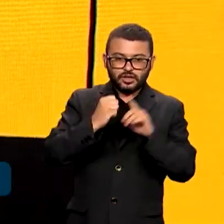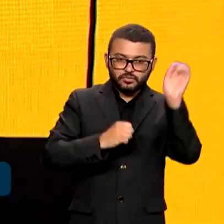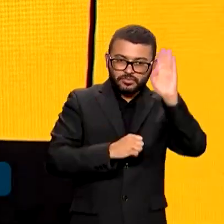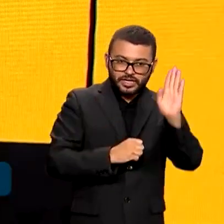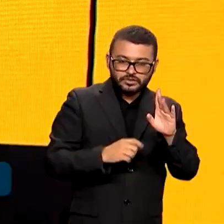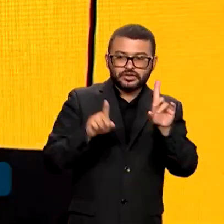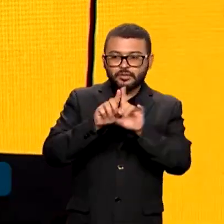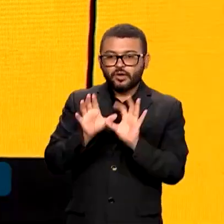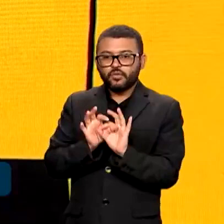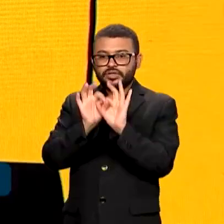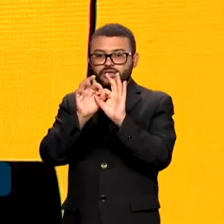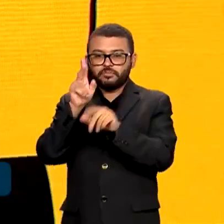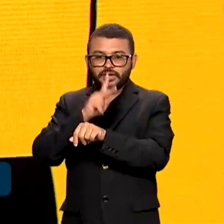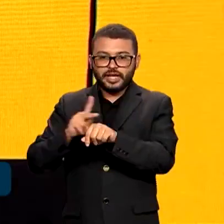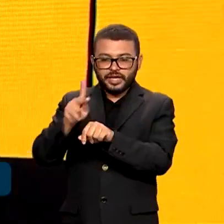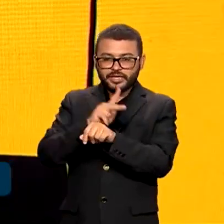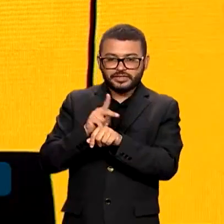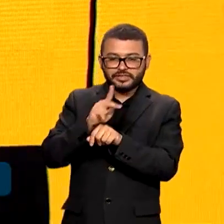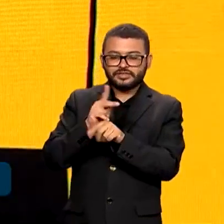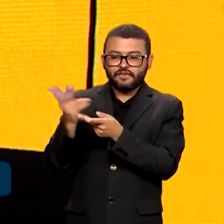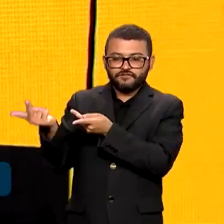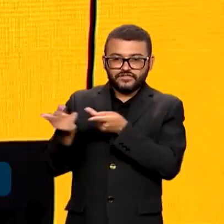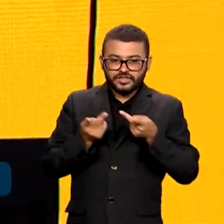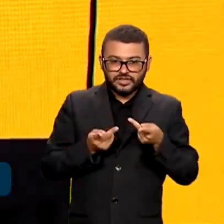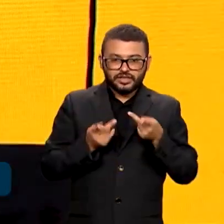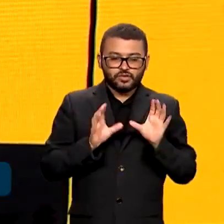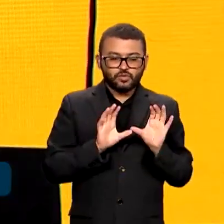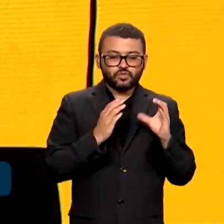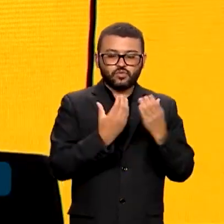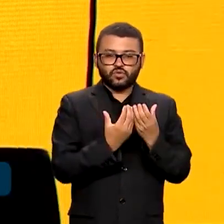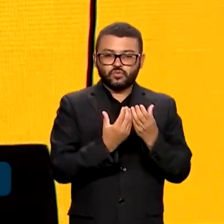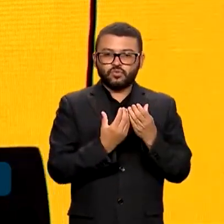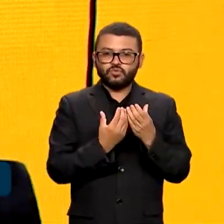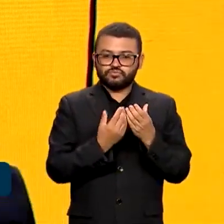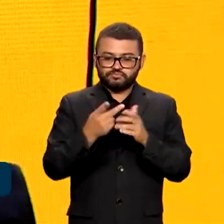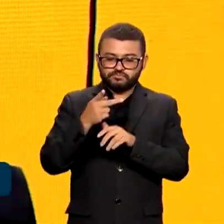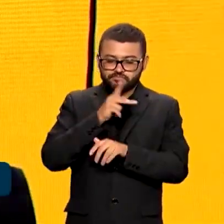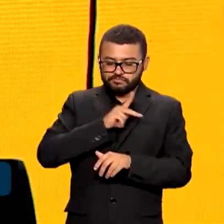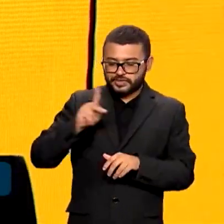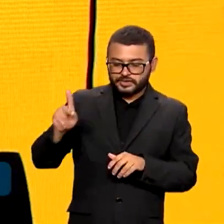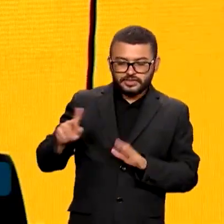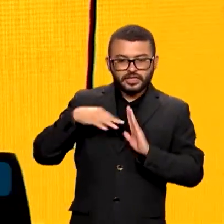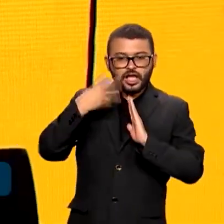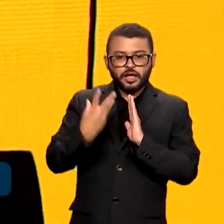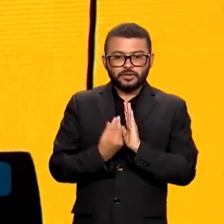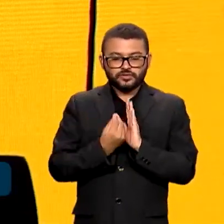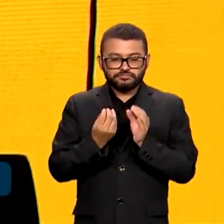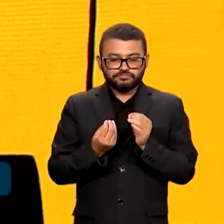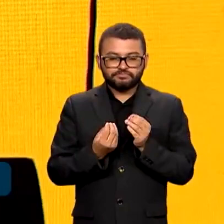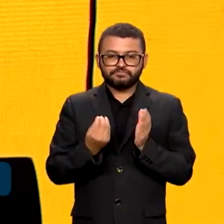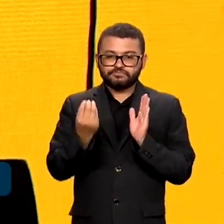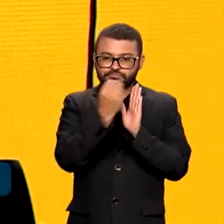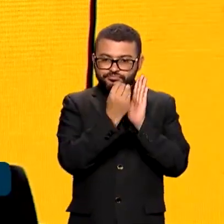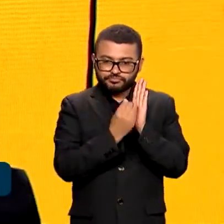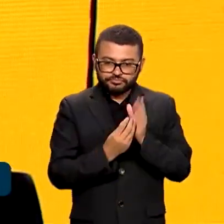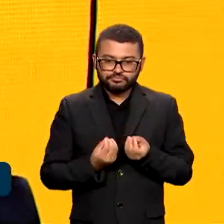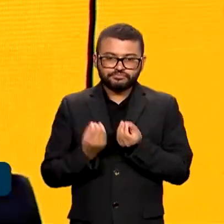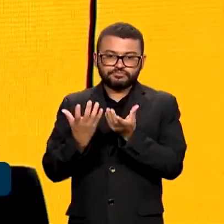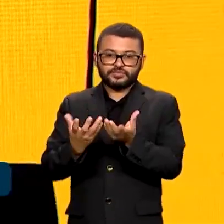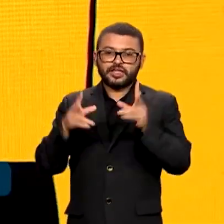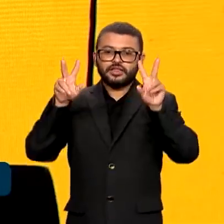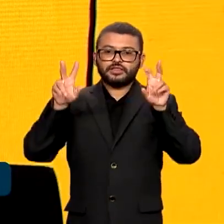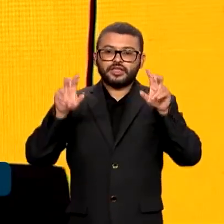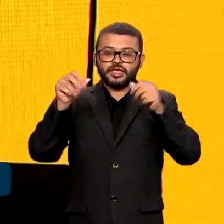dos países que nos visitam, a cúpula dos presidentes amazônicos. Temas